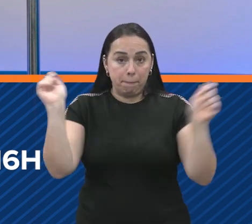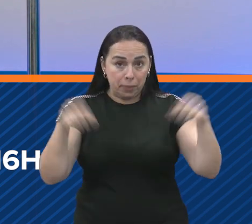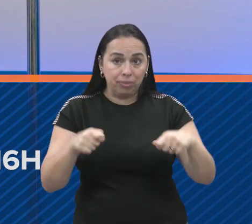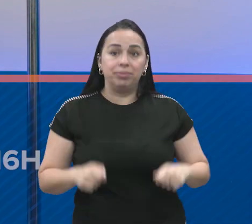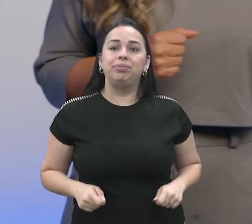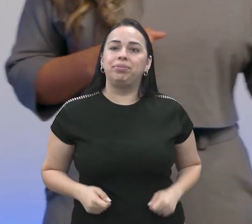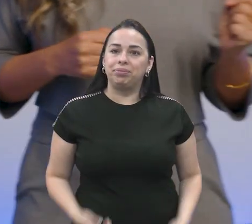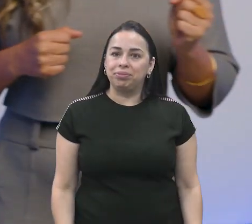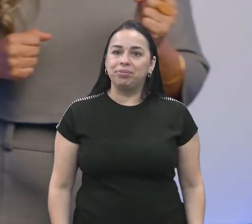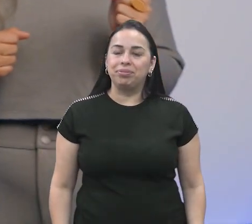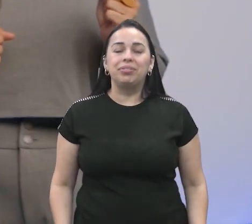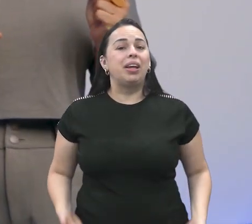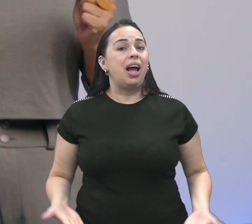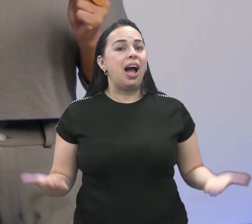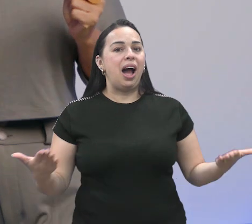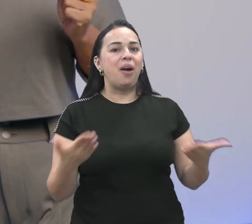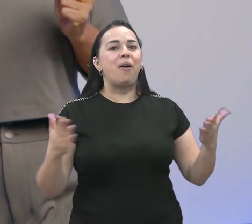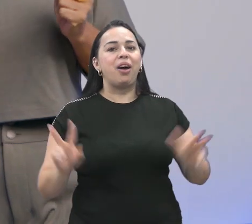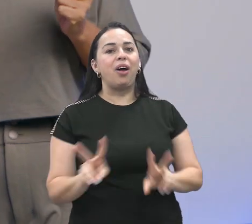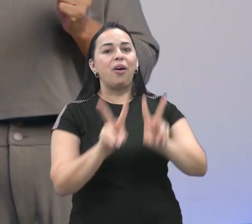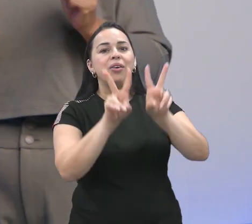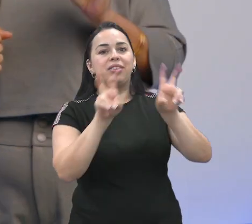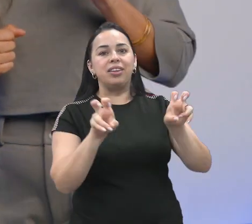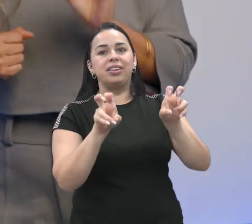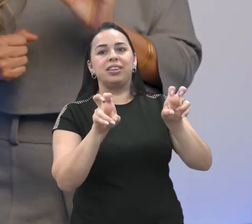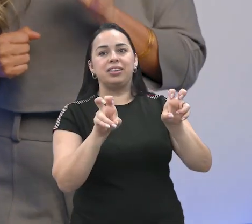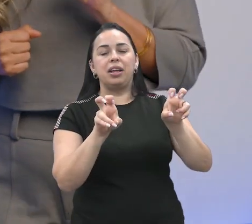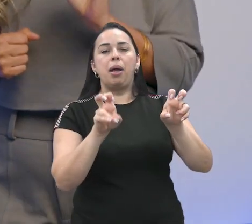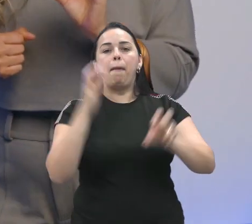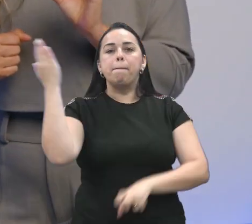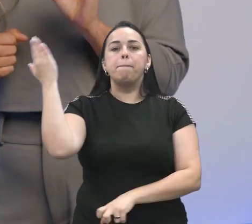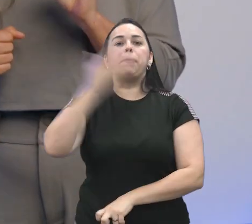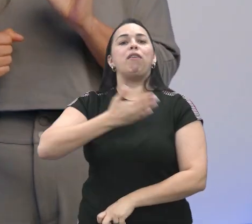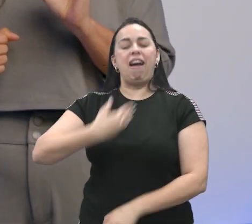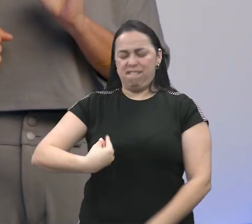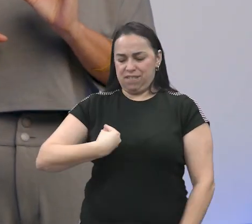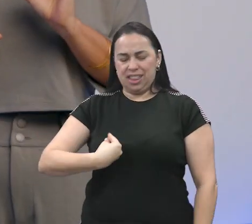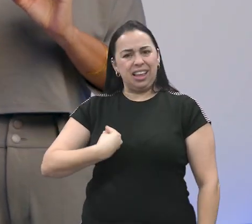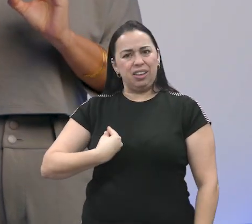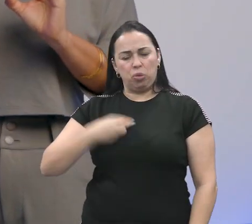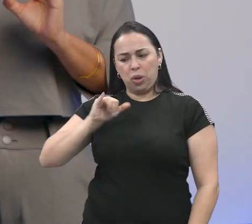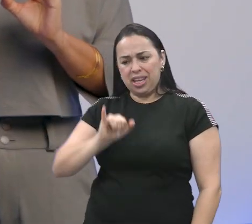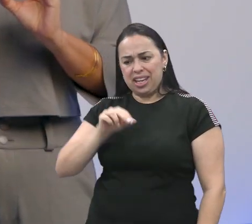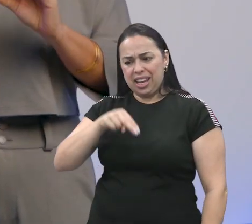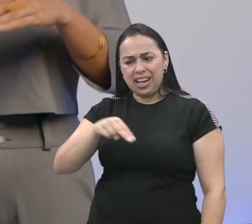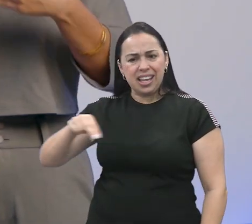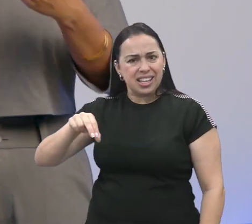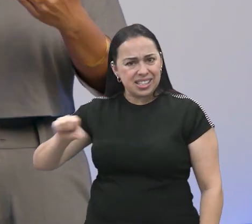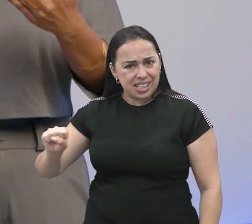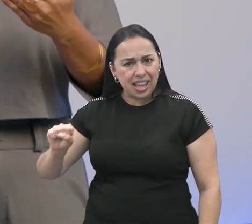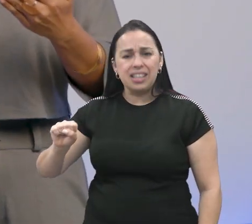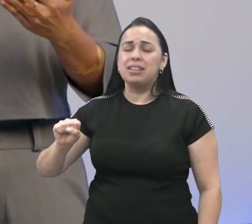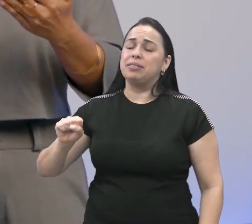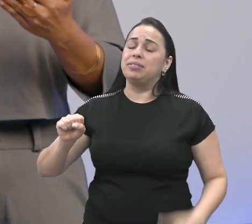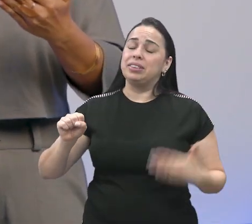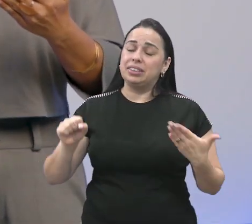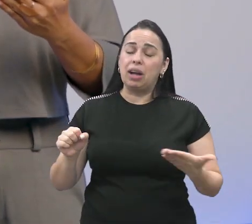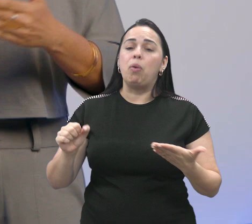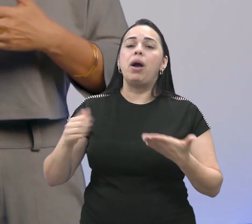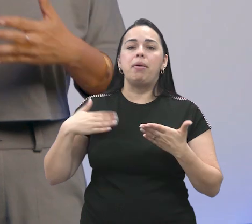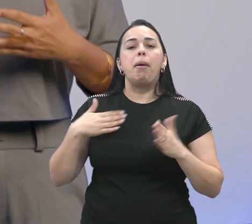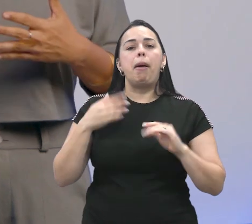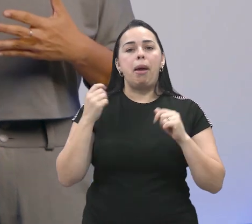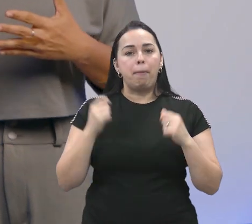galeria. O assunto agora é a prova de vida do INSS, que, como o próprio nome sugere,